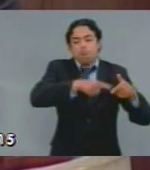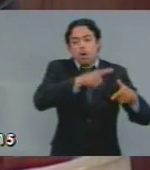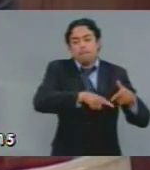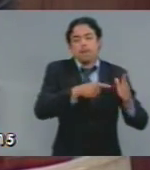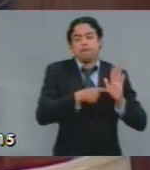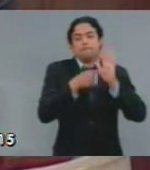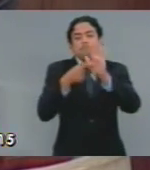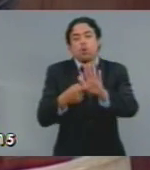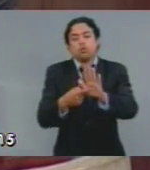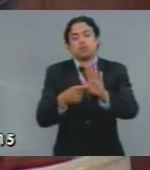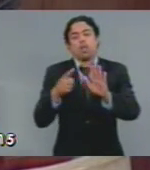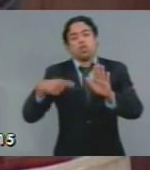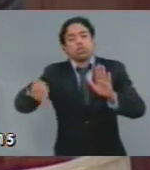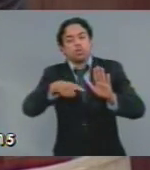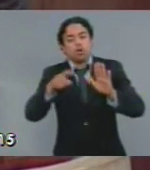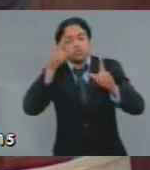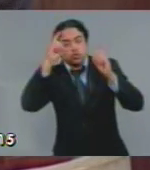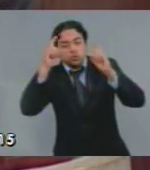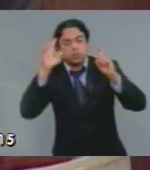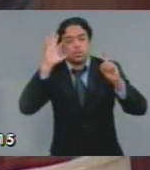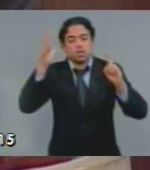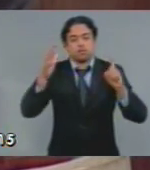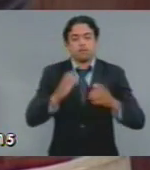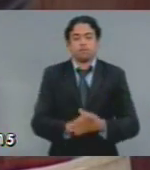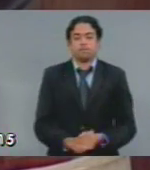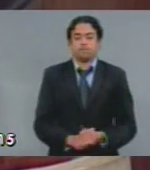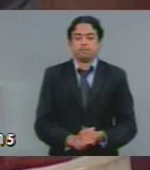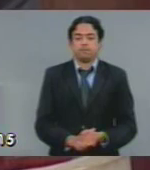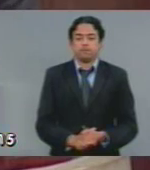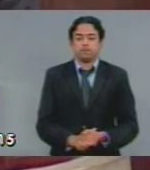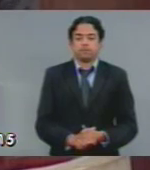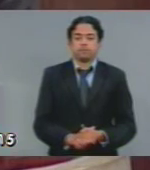em discutir e resolver.